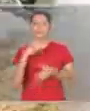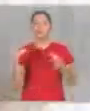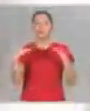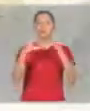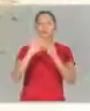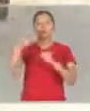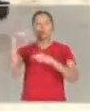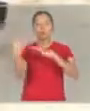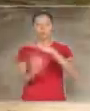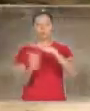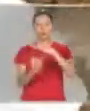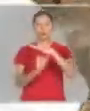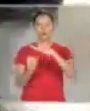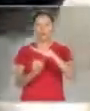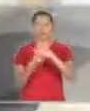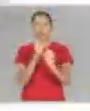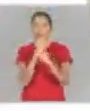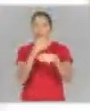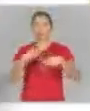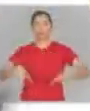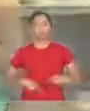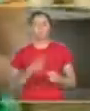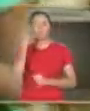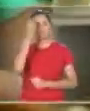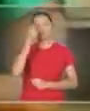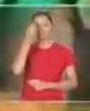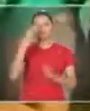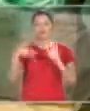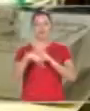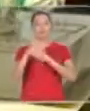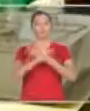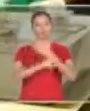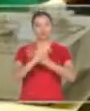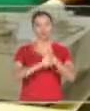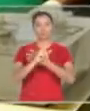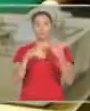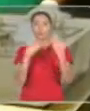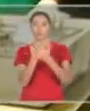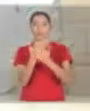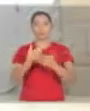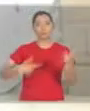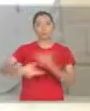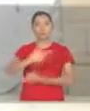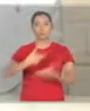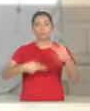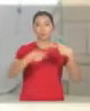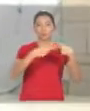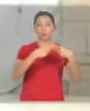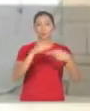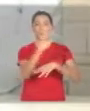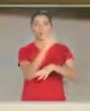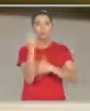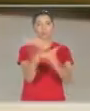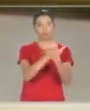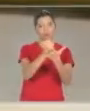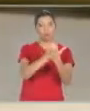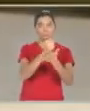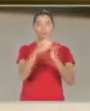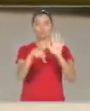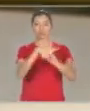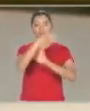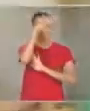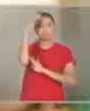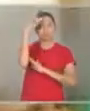Por meio de convênios com outras instituições, o Laboratório de Cirurgia Experimental da UEPA estuda interações entre a utilização de